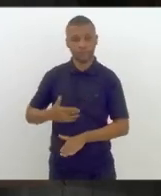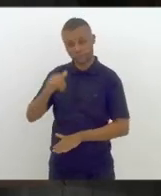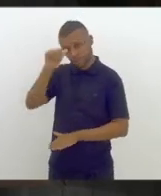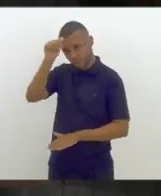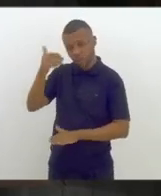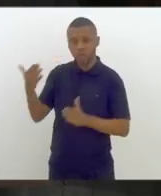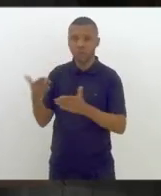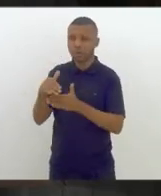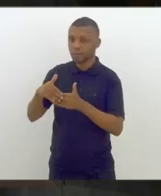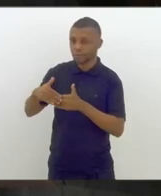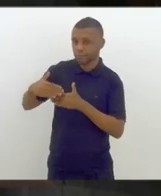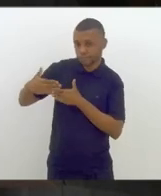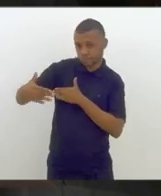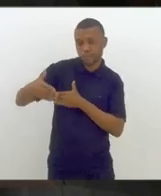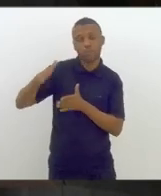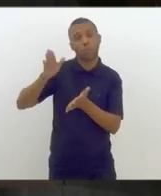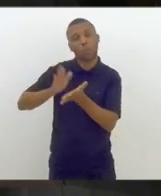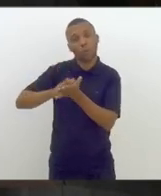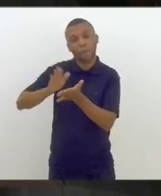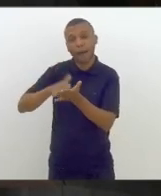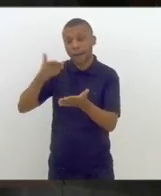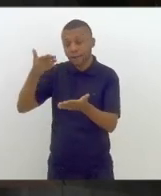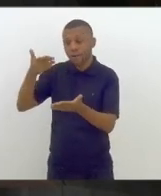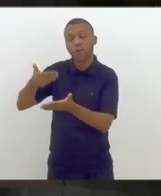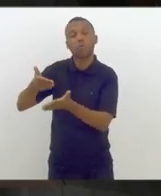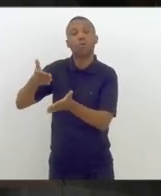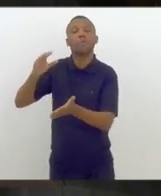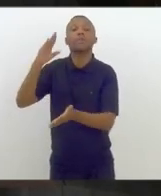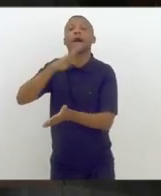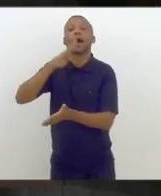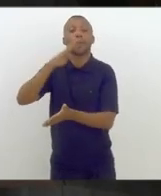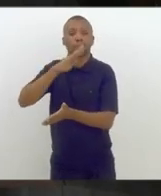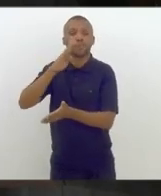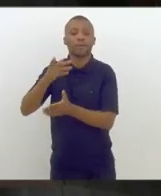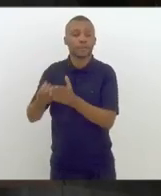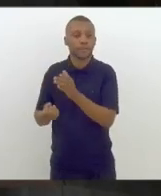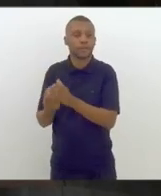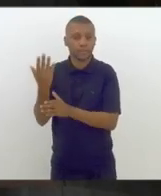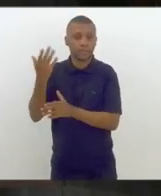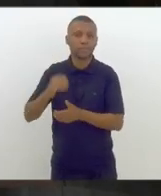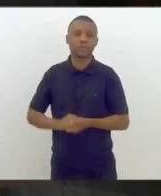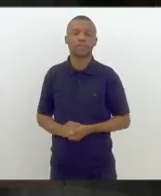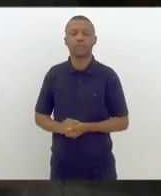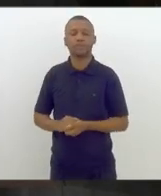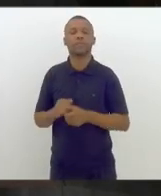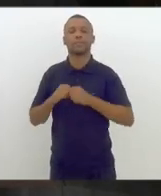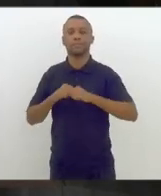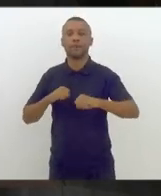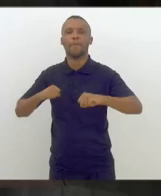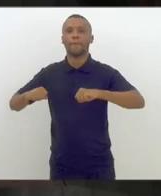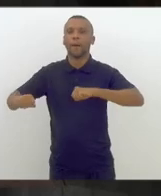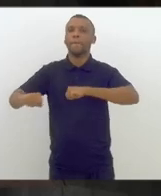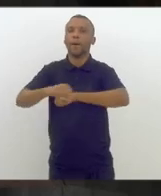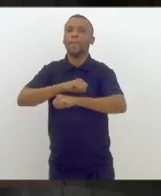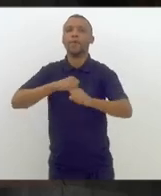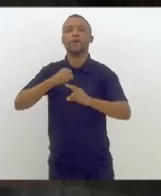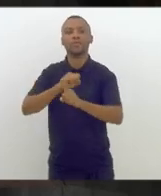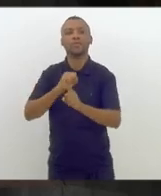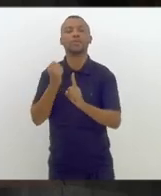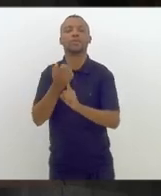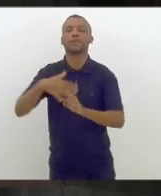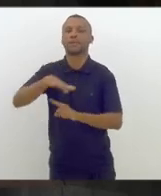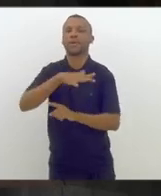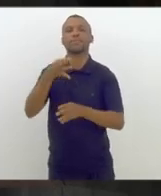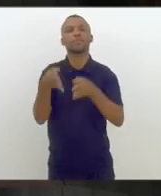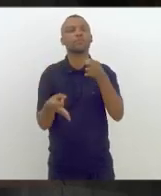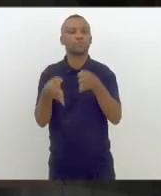vigor. Vamos cobrar de forma imediata essa implementação. E vamos seguir lutando por um modelo de sociedade mais justa.